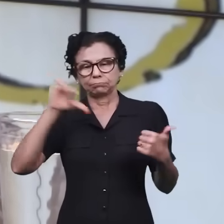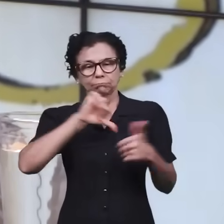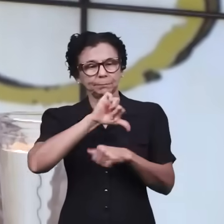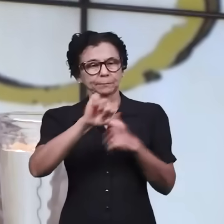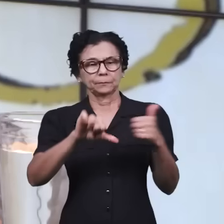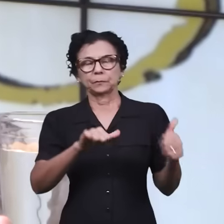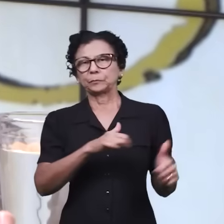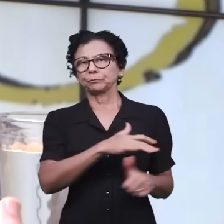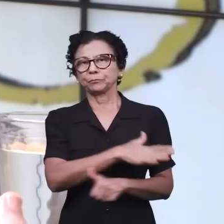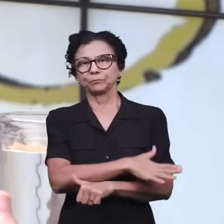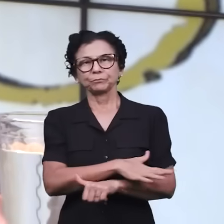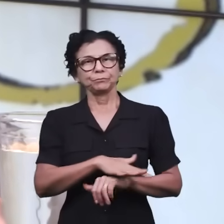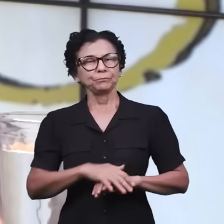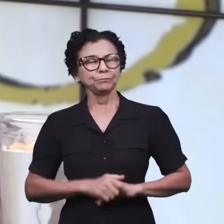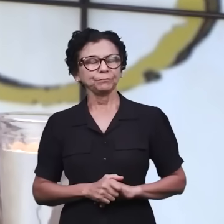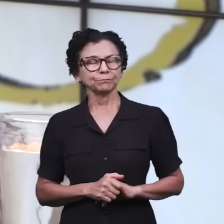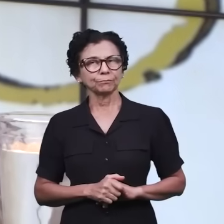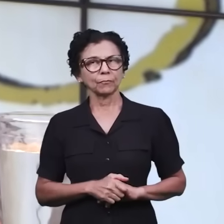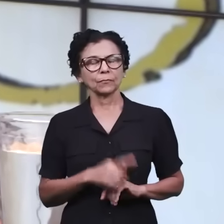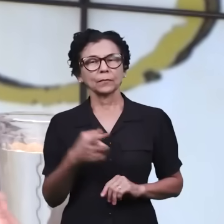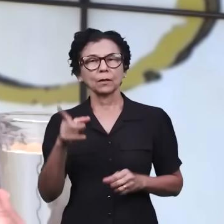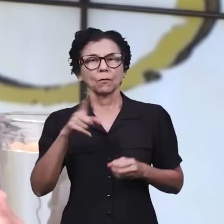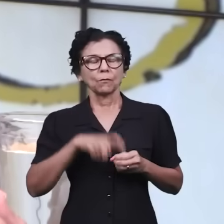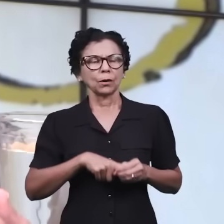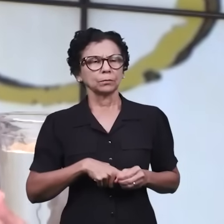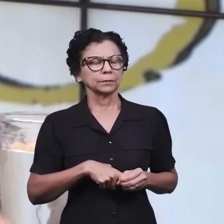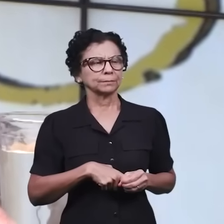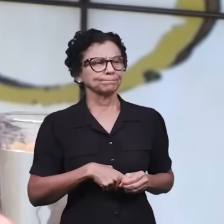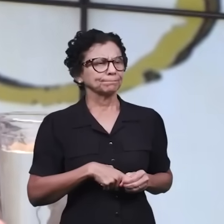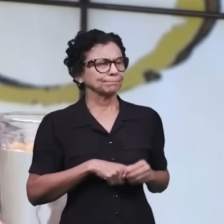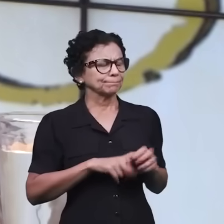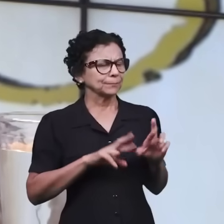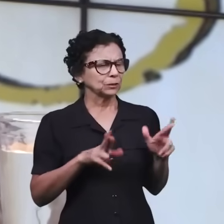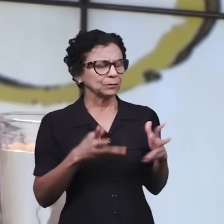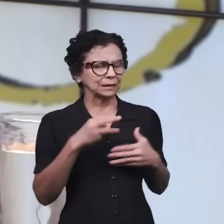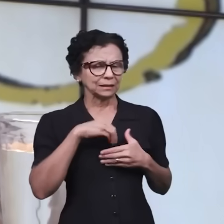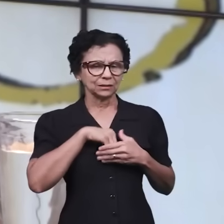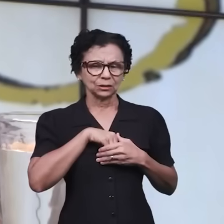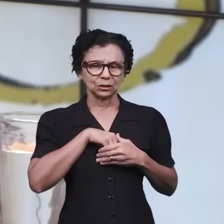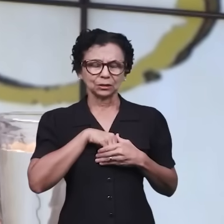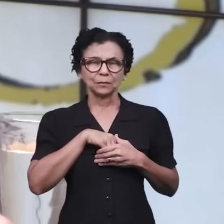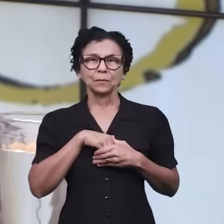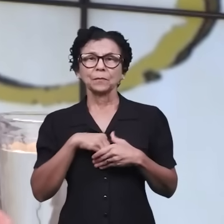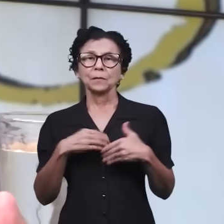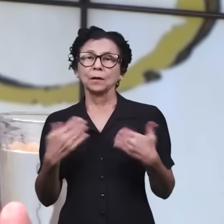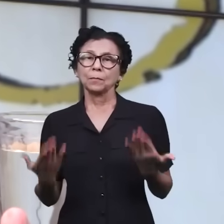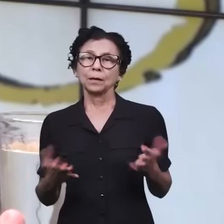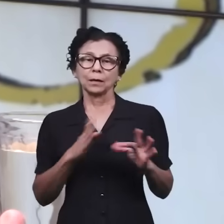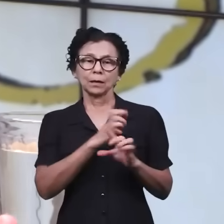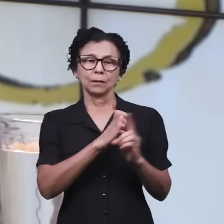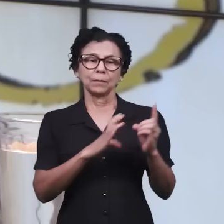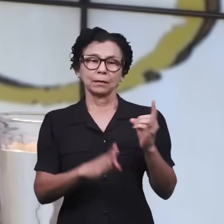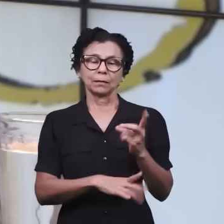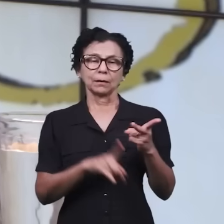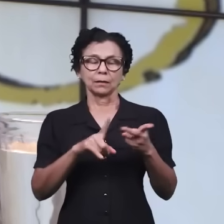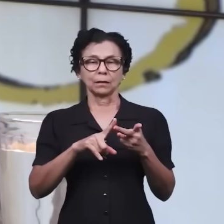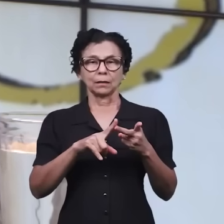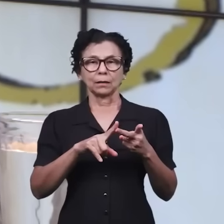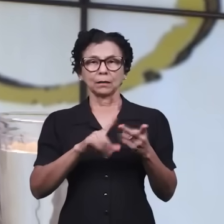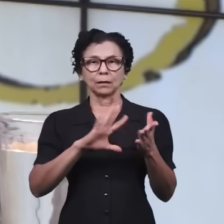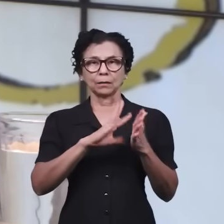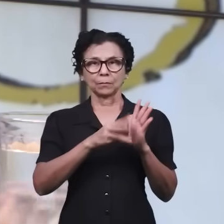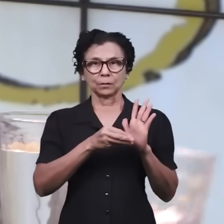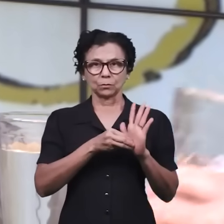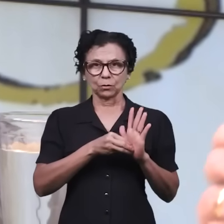né? Que a gente não volta do mesmo jeito na Amazônia. Mas do ponto de vista de EBD versus Amazônia, há alguns aspectos que são